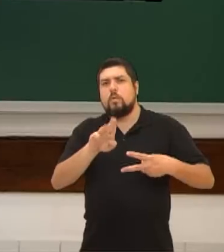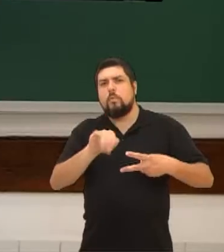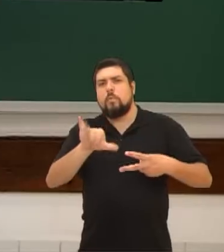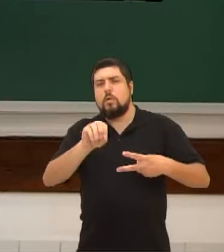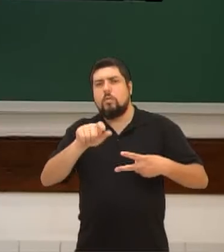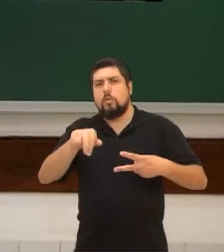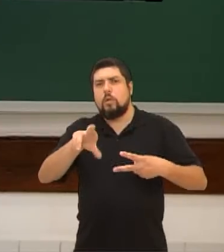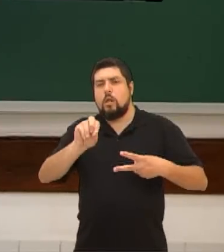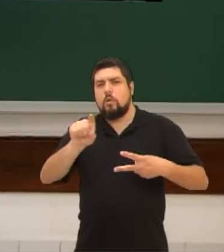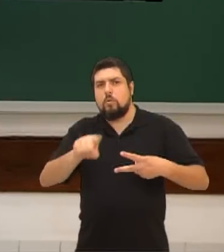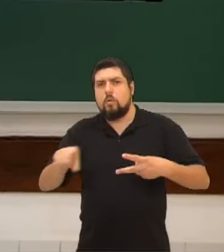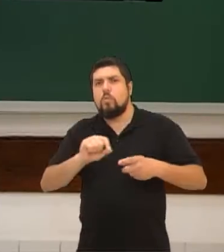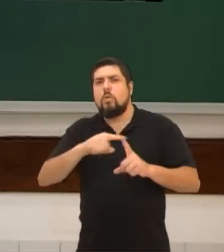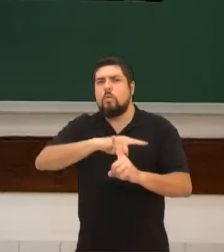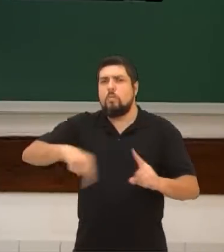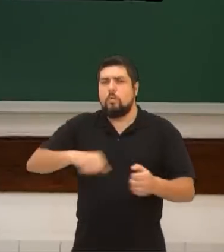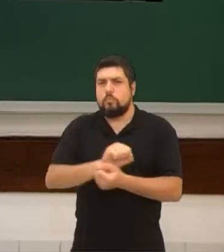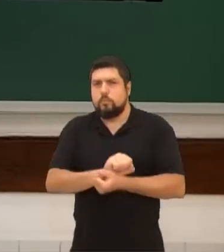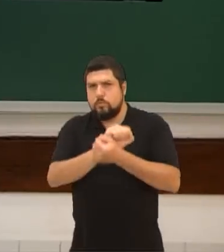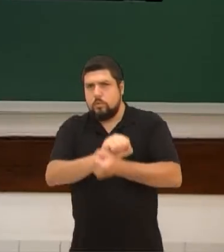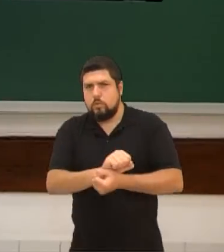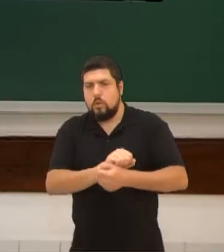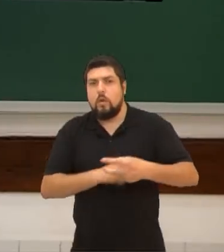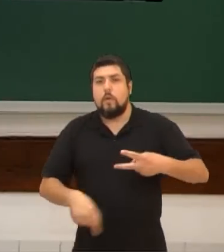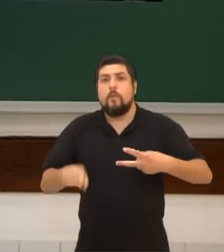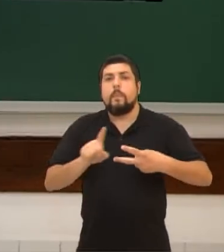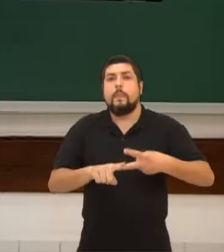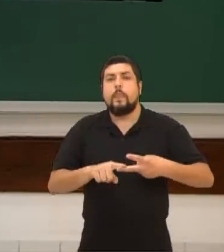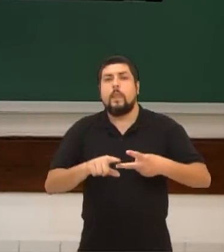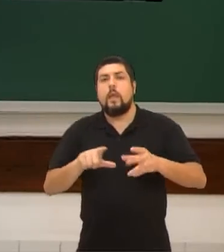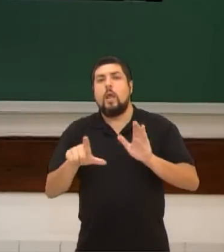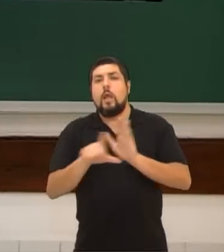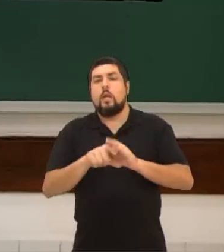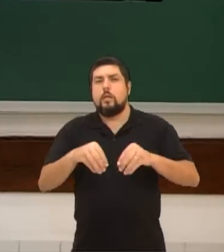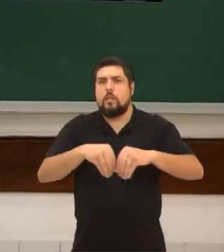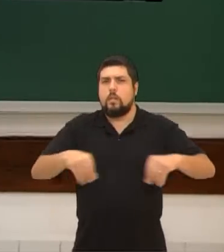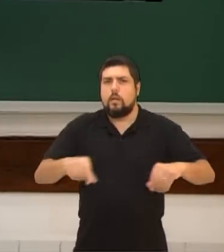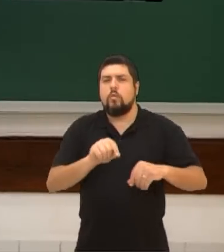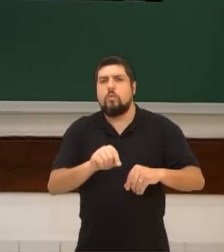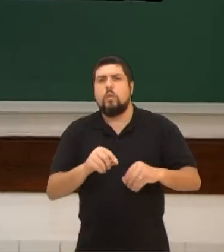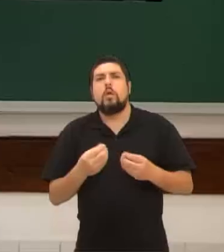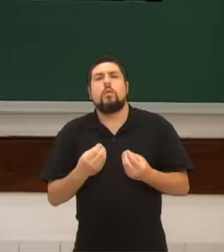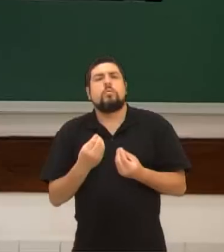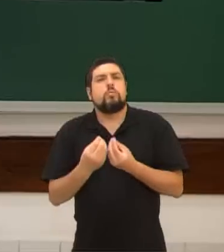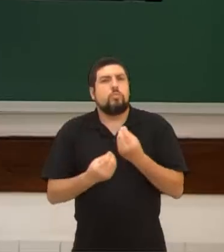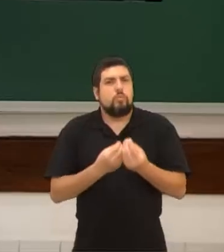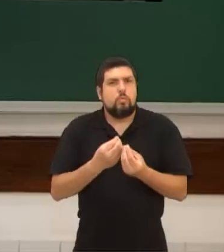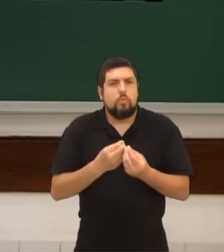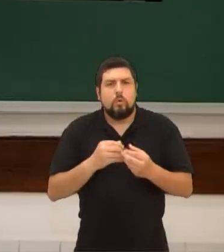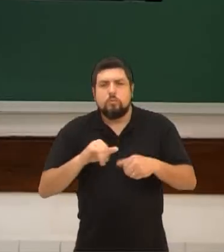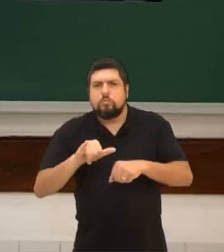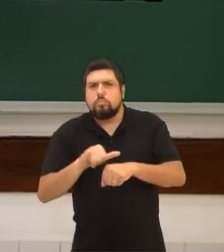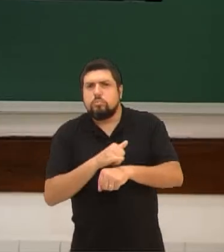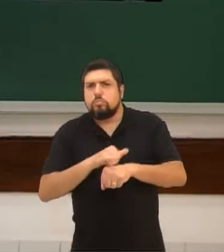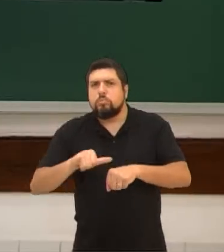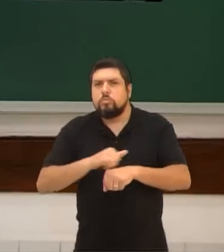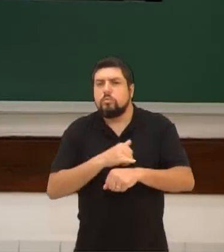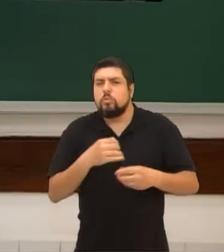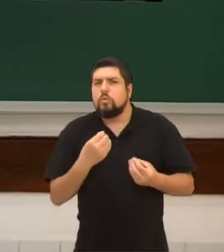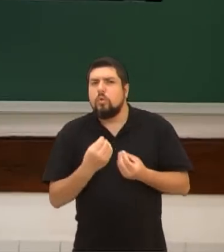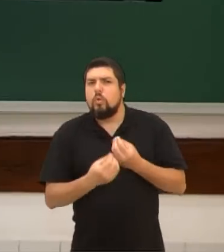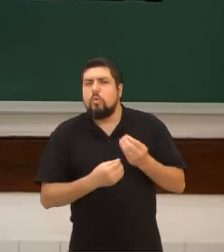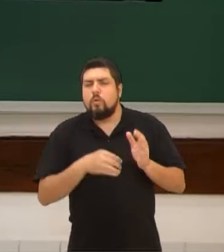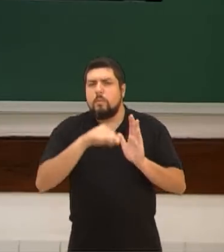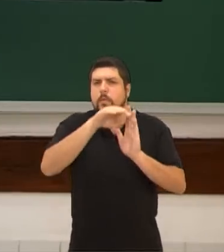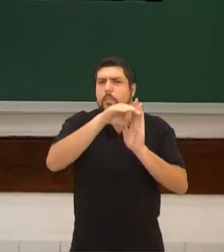proíbe o tráfico de escravos, e a Lei de Terras, que ela vai organizar, ela vai sistematizar a posse da terra no